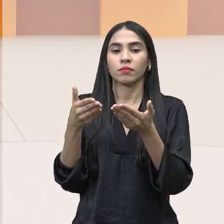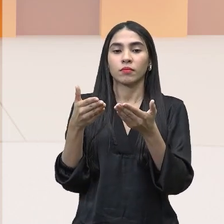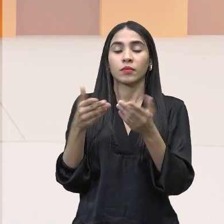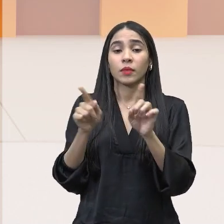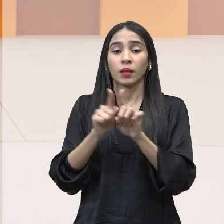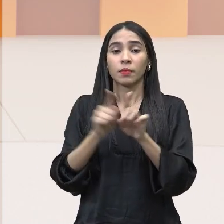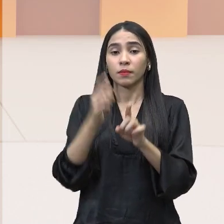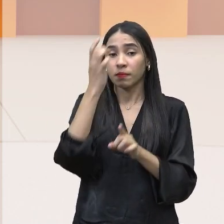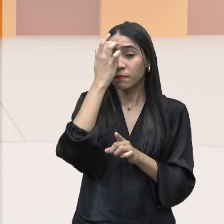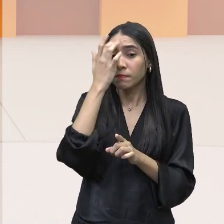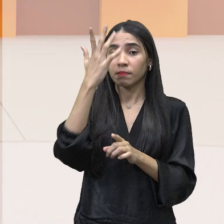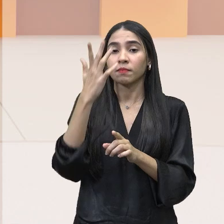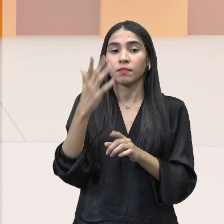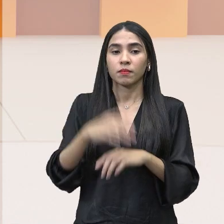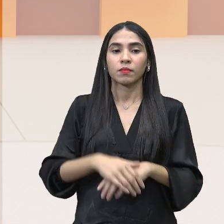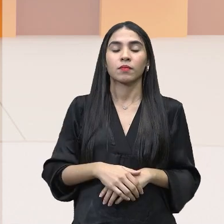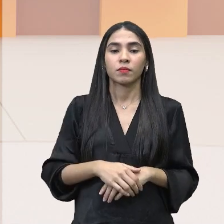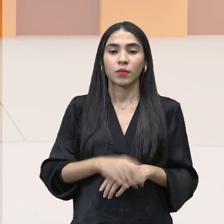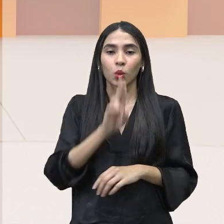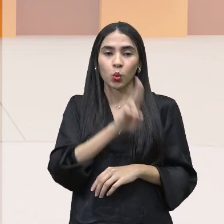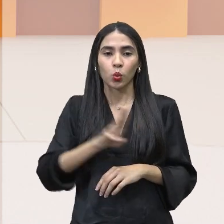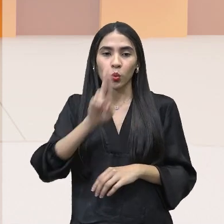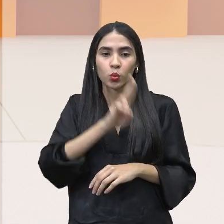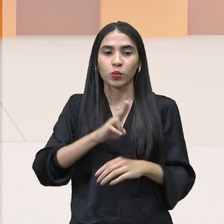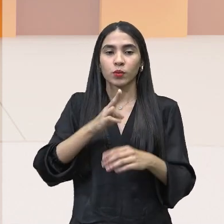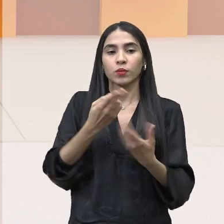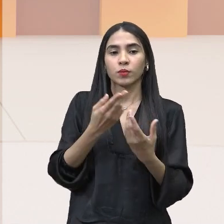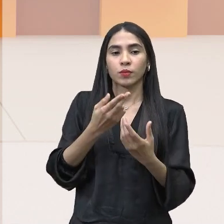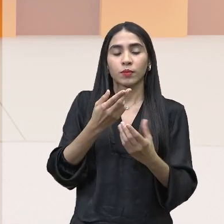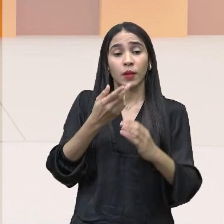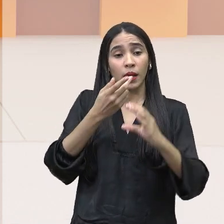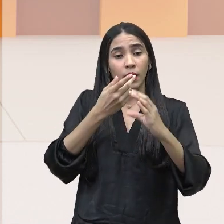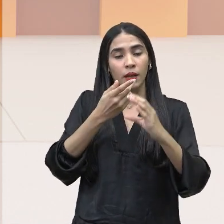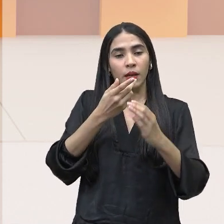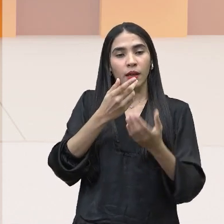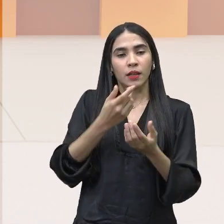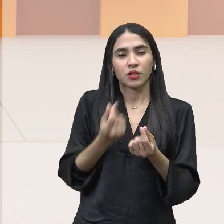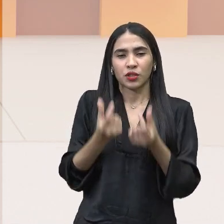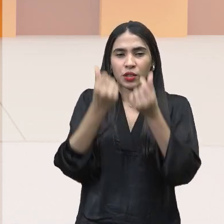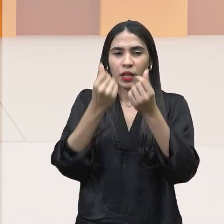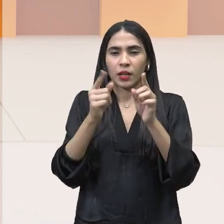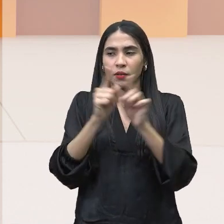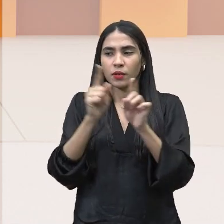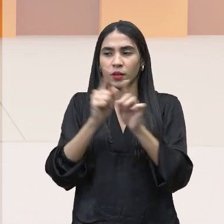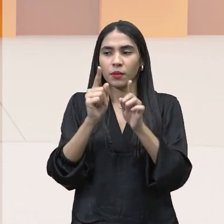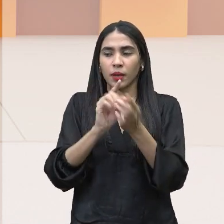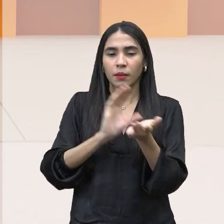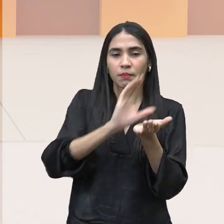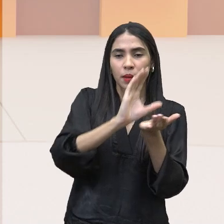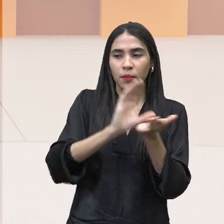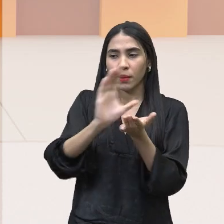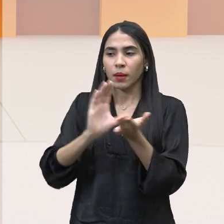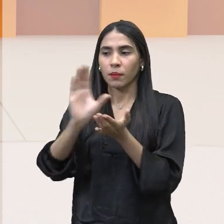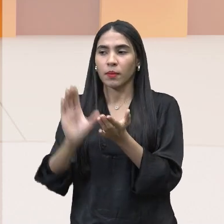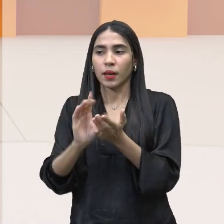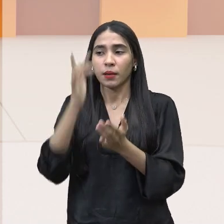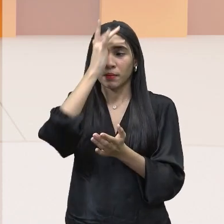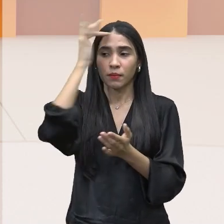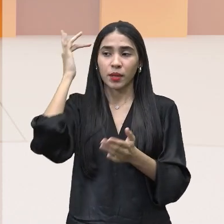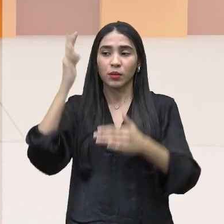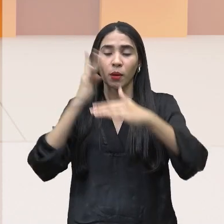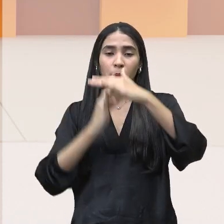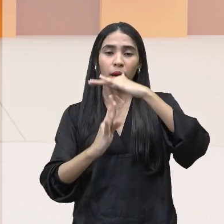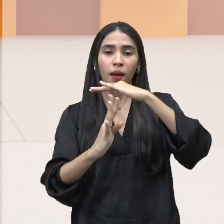e viabilizar a mobilização de capitais e de imigrantes para as novas frentes